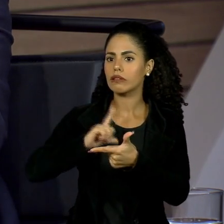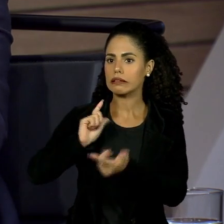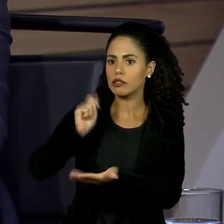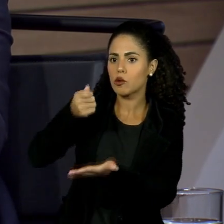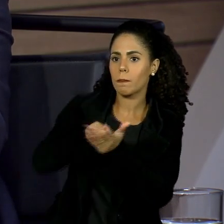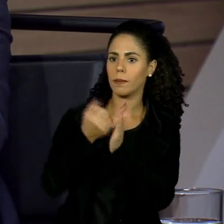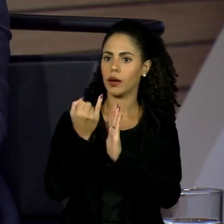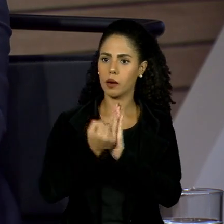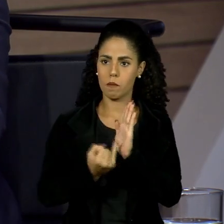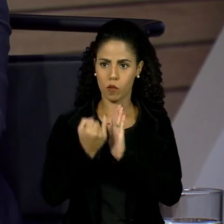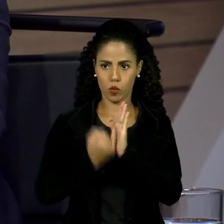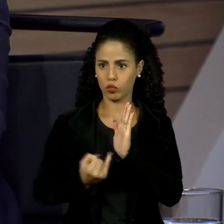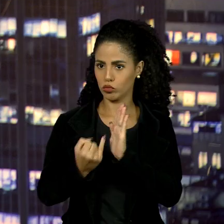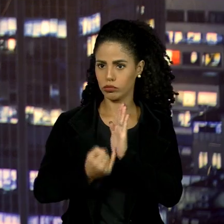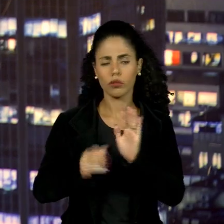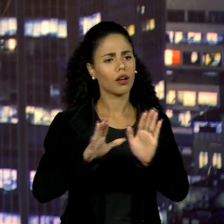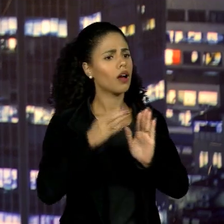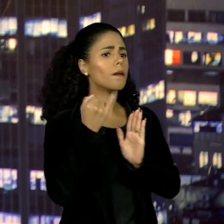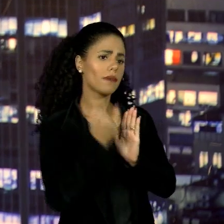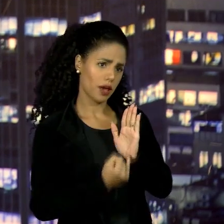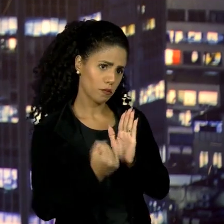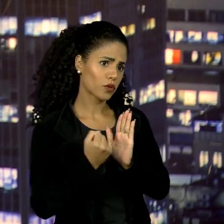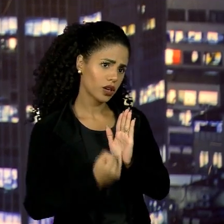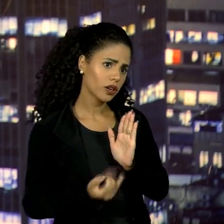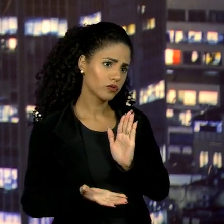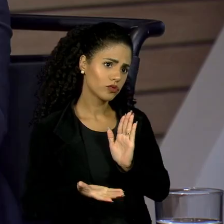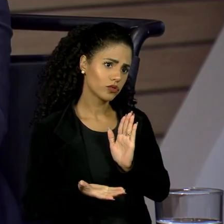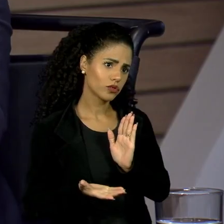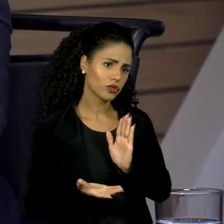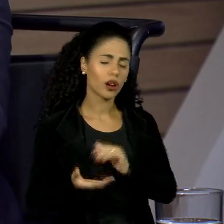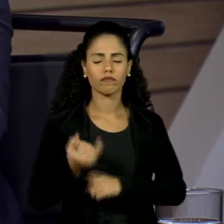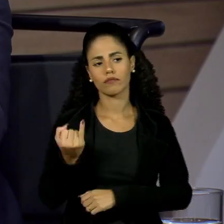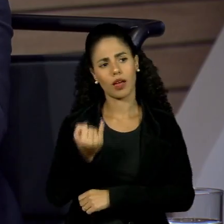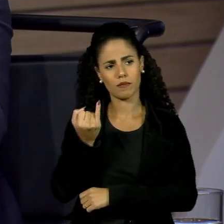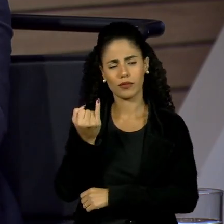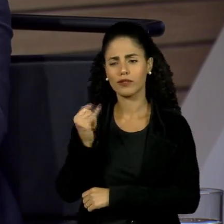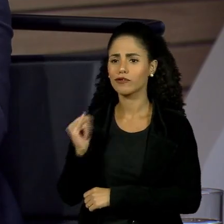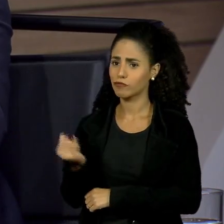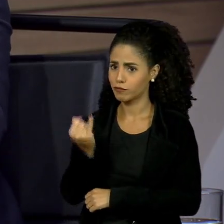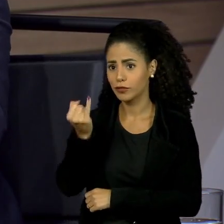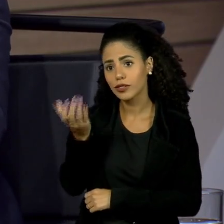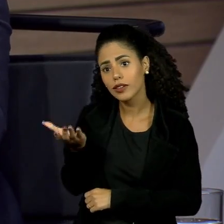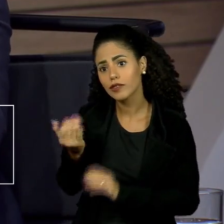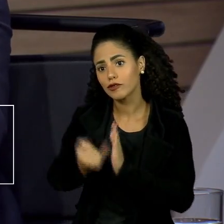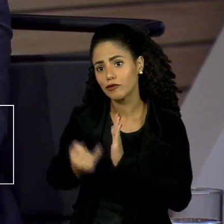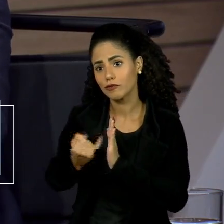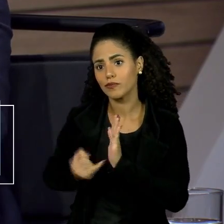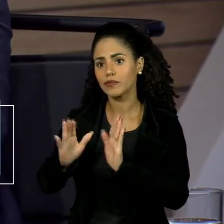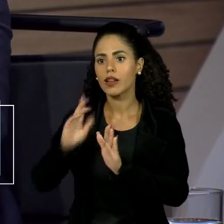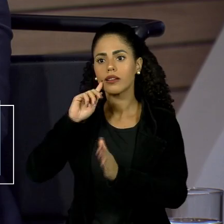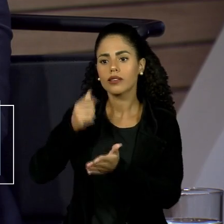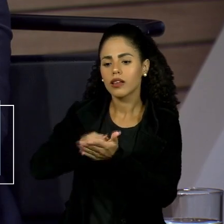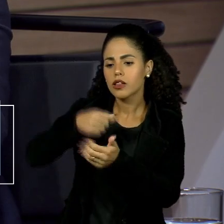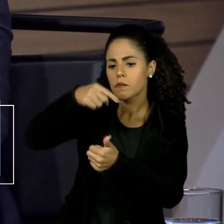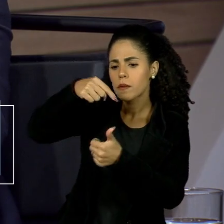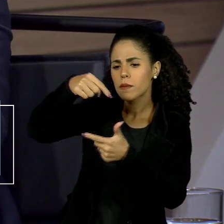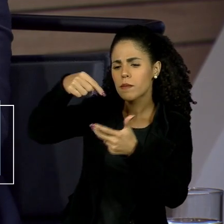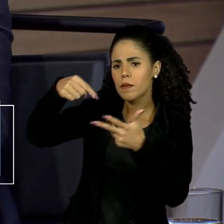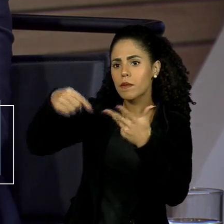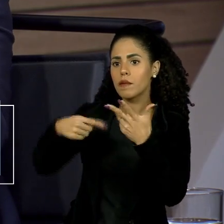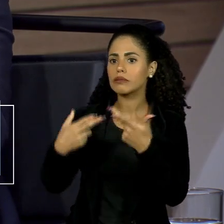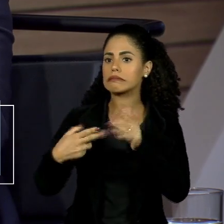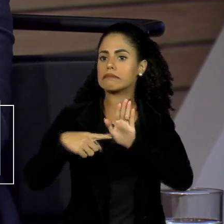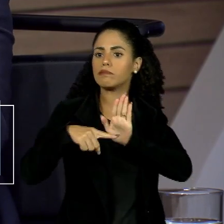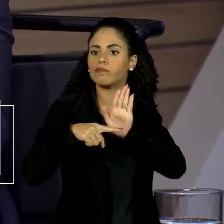dos impostos. Que é uma questão importante, mas não só, Não só. Havia uma série de externalidades negativas